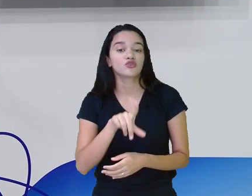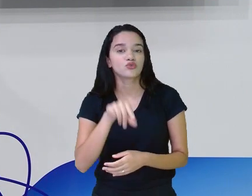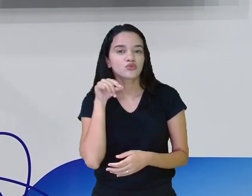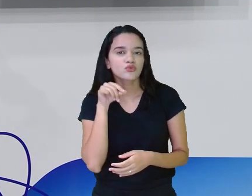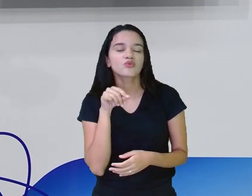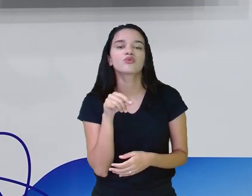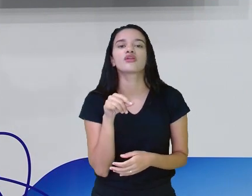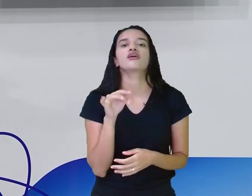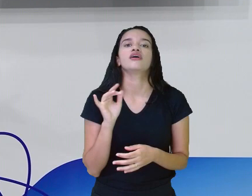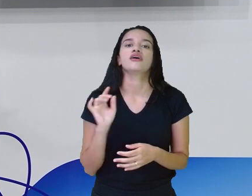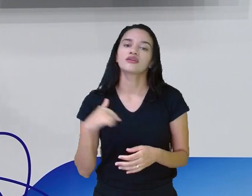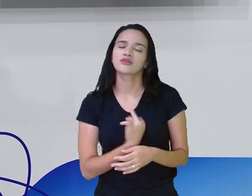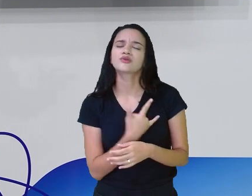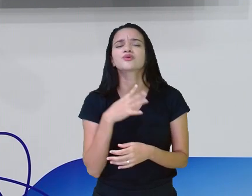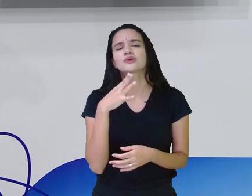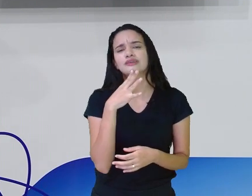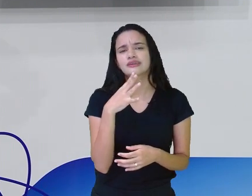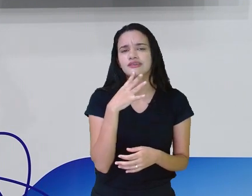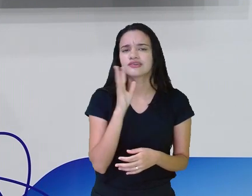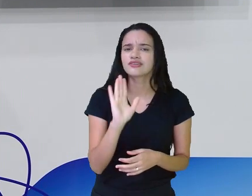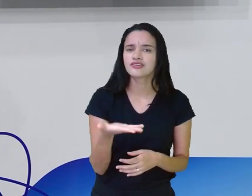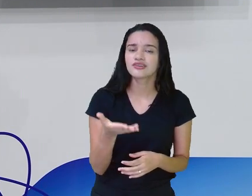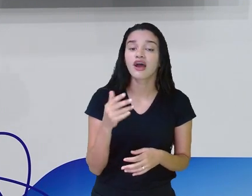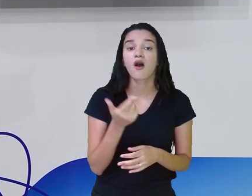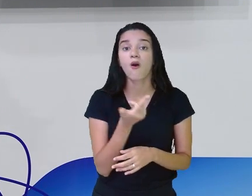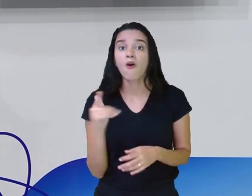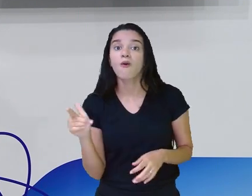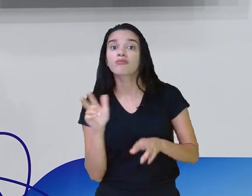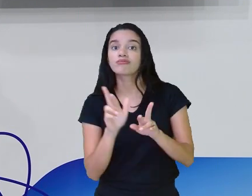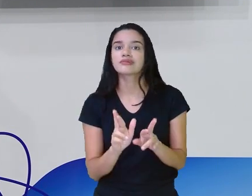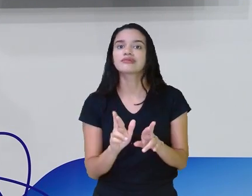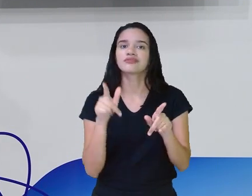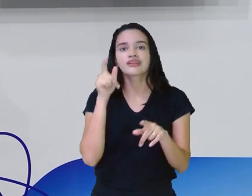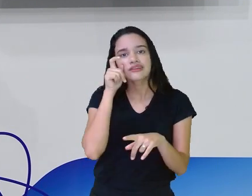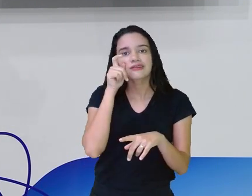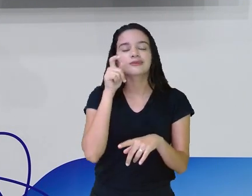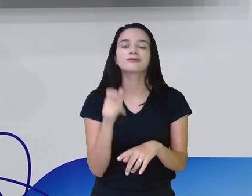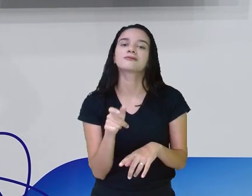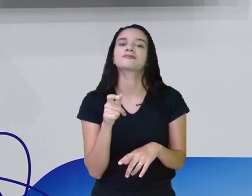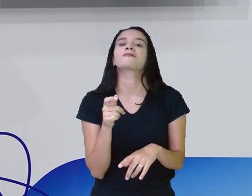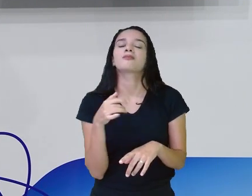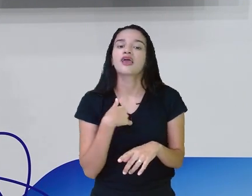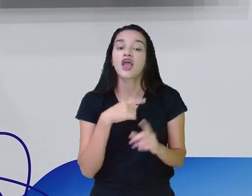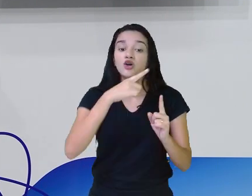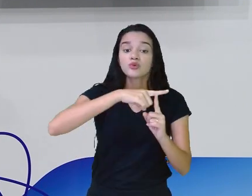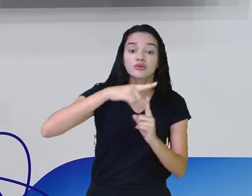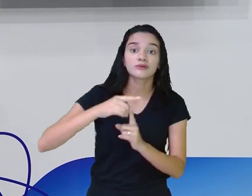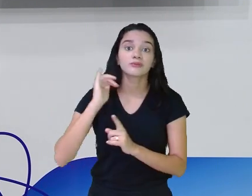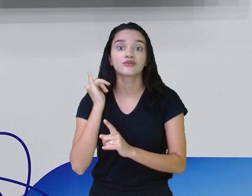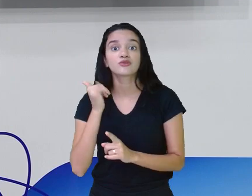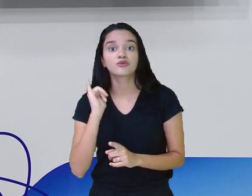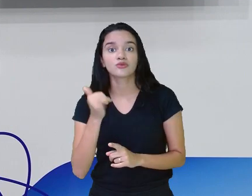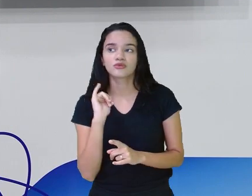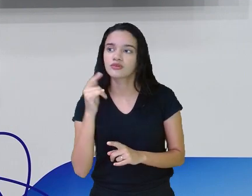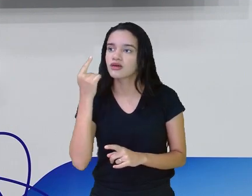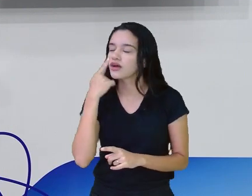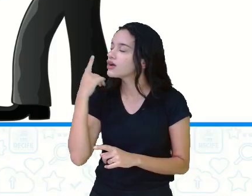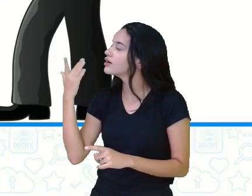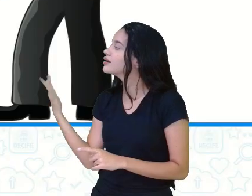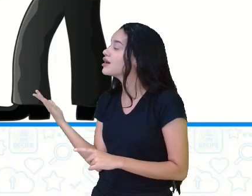coisas assim que a gente já conhece, outros bem diferentes, bem interessantes, inclusive tipos de conto, que aqui é o conto